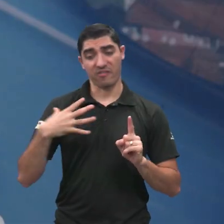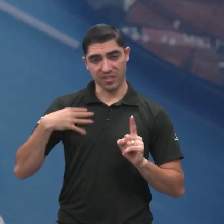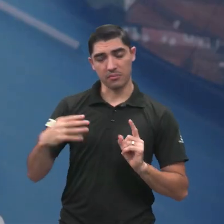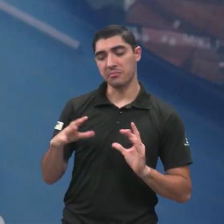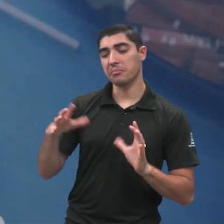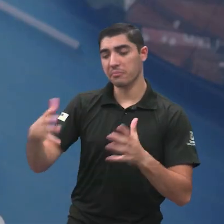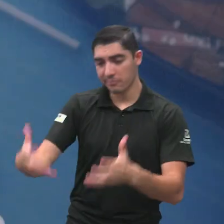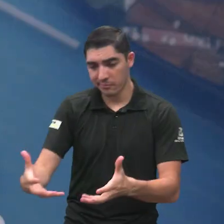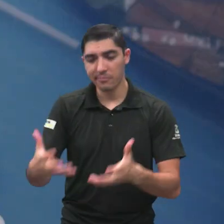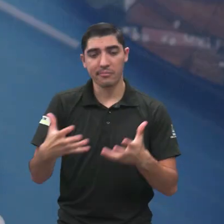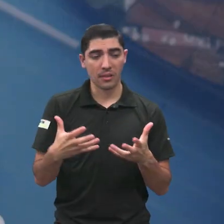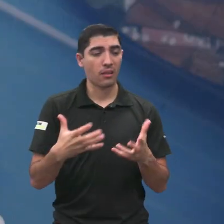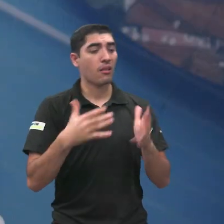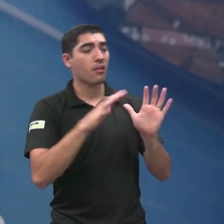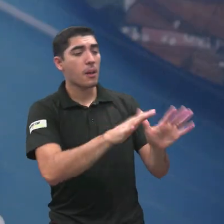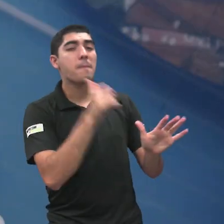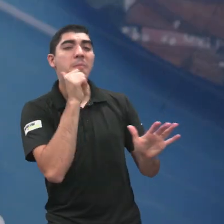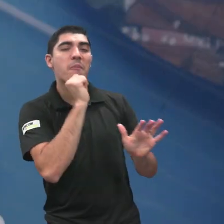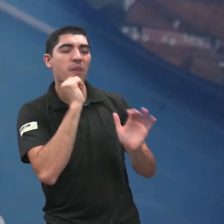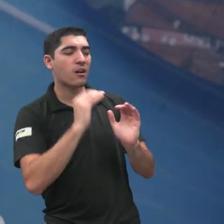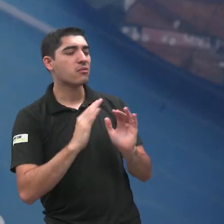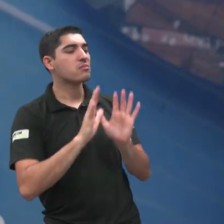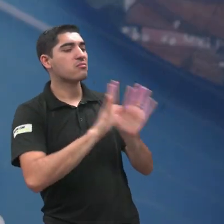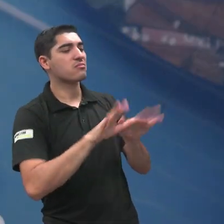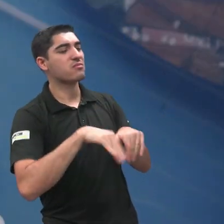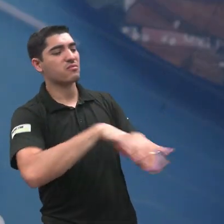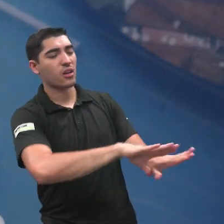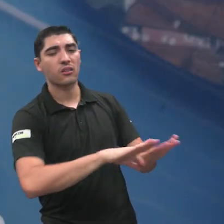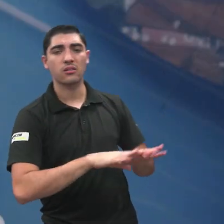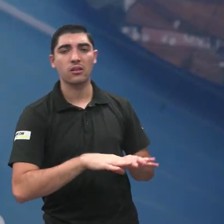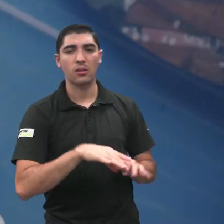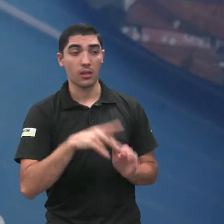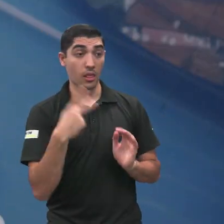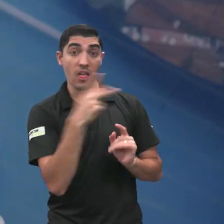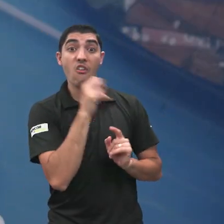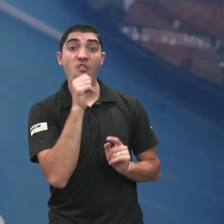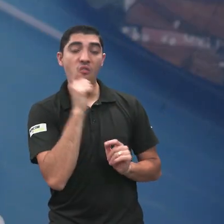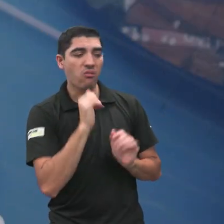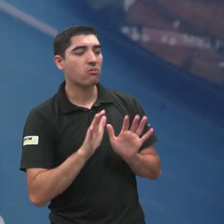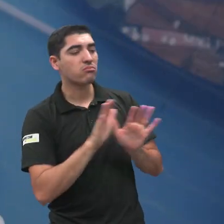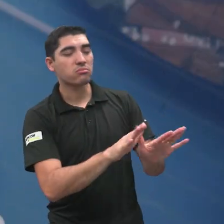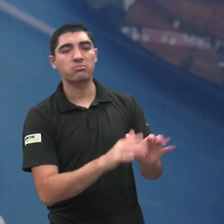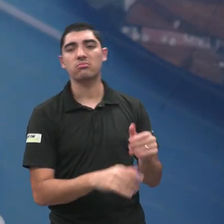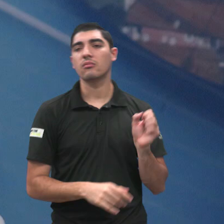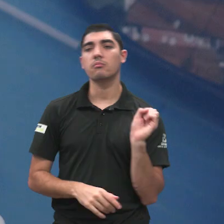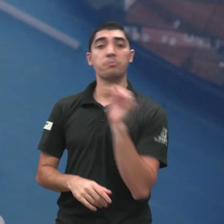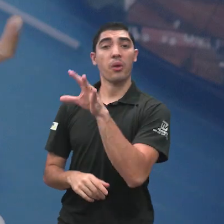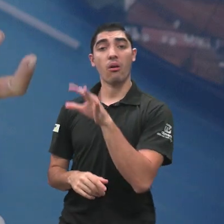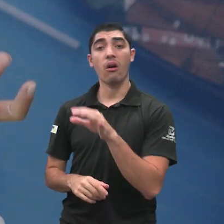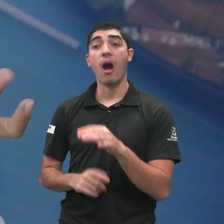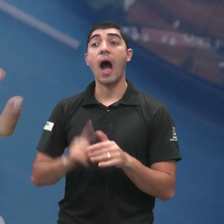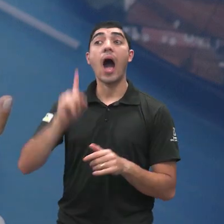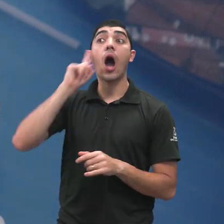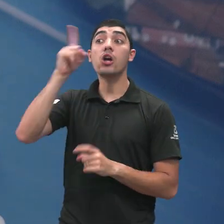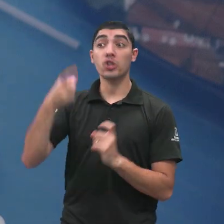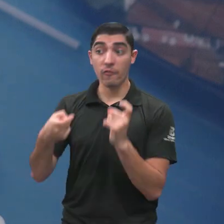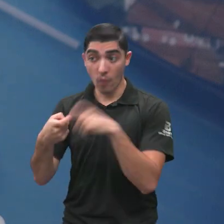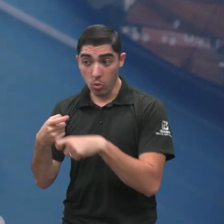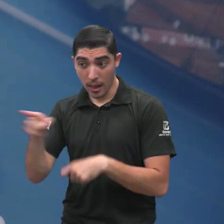o filho, deixa na casa da mãe, mas só no outro dia que ele tem que devolver, ele pega o filho e leva de